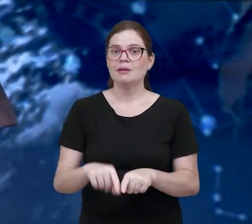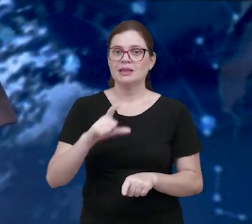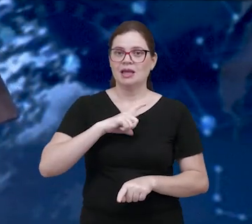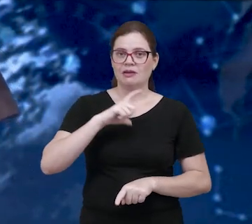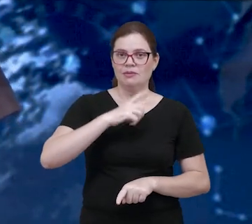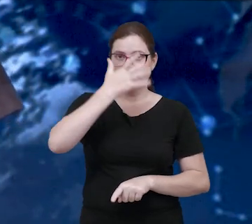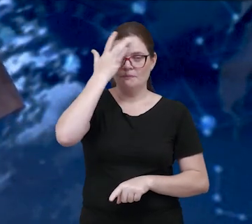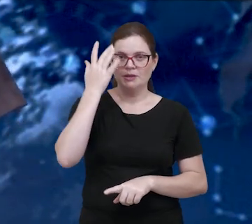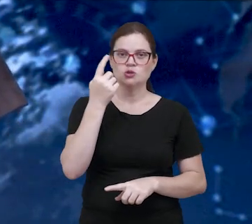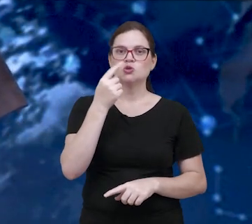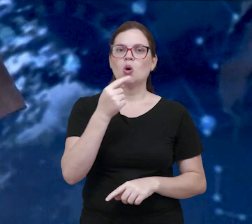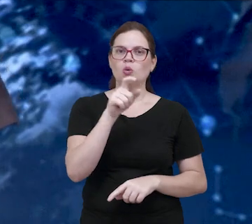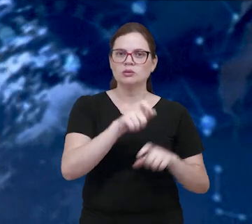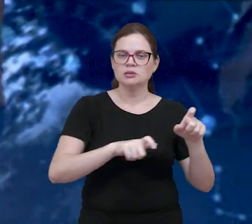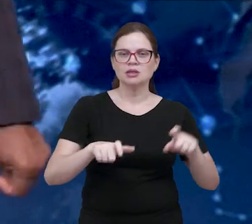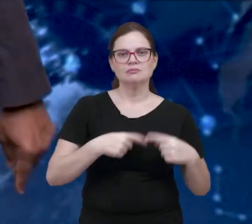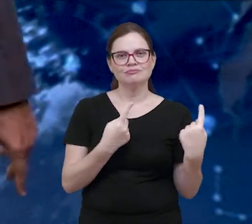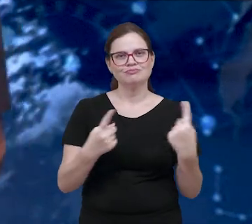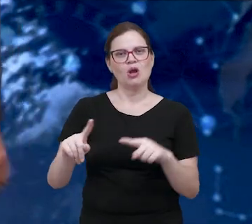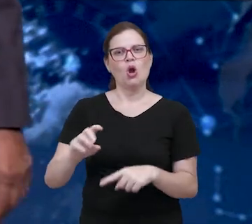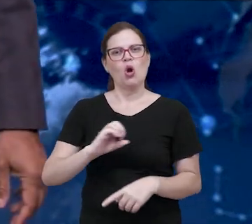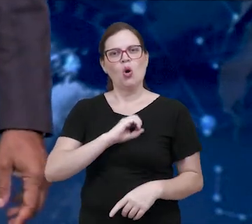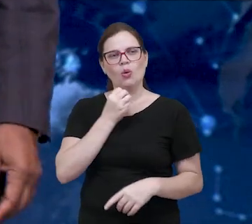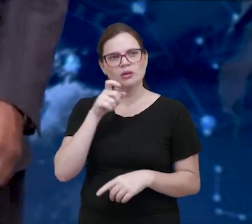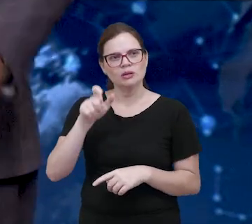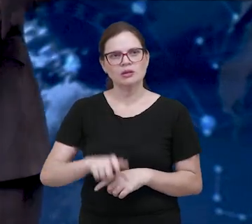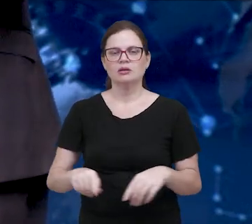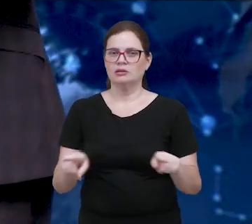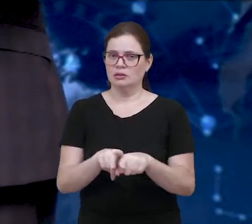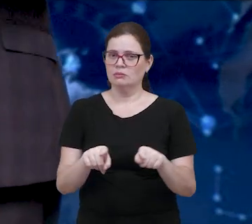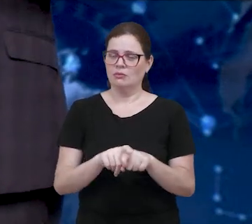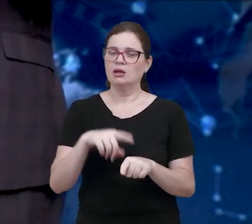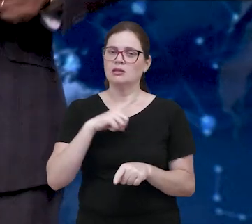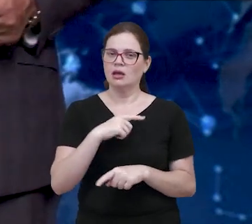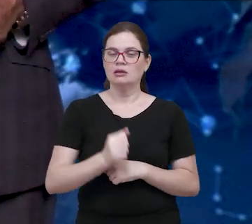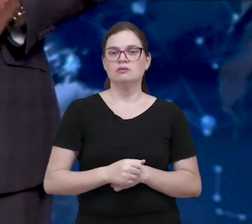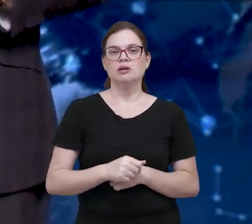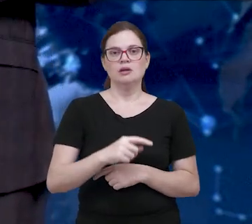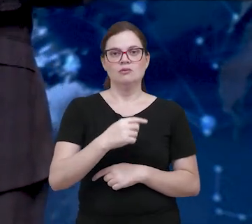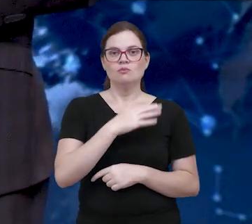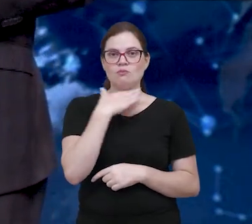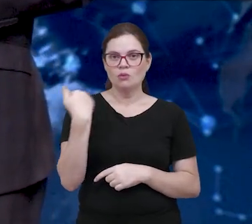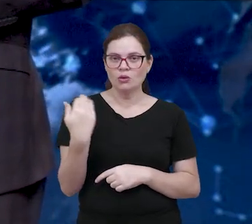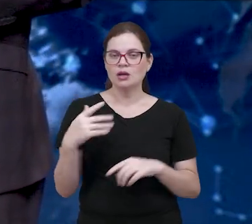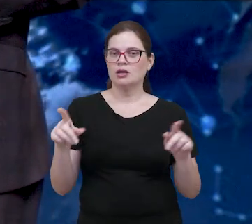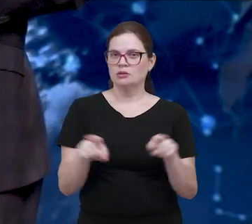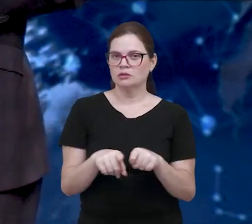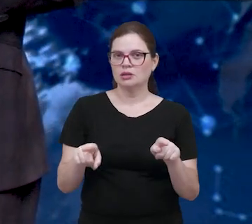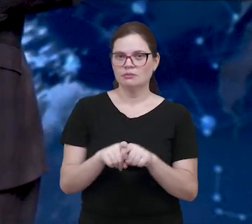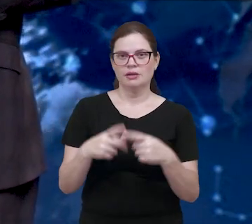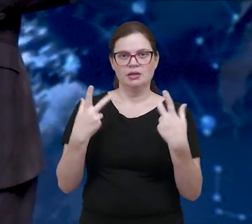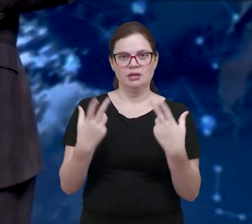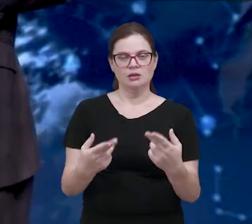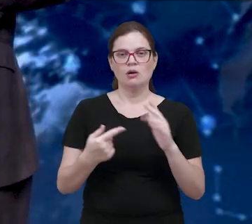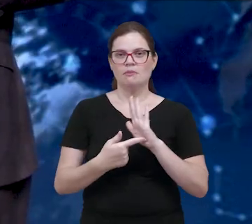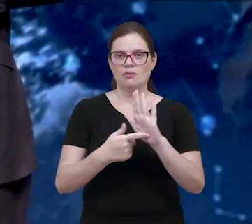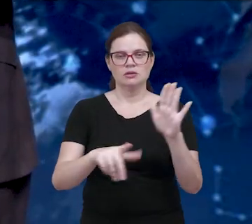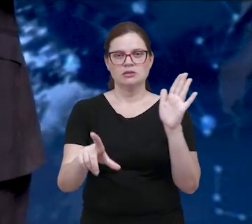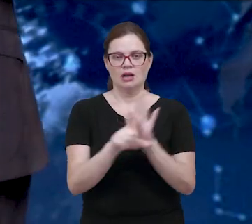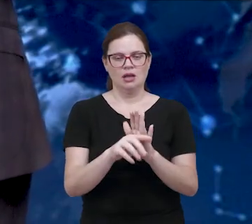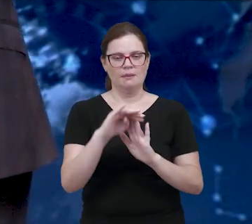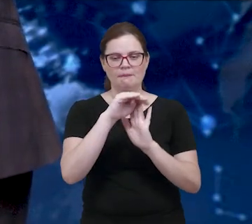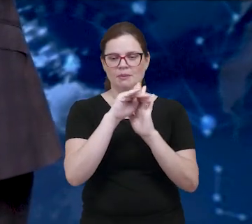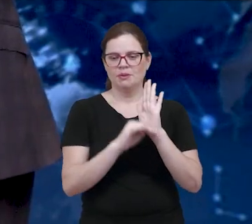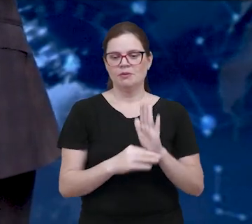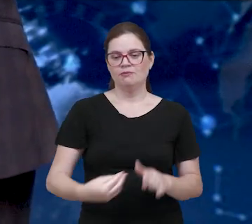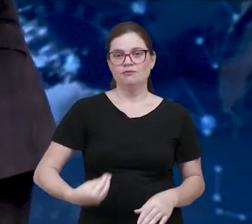odiado segundo a lei, João 15, 25. Ele foi morto segundo a lei, João 19, 7. Né?